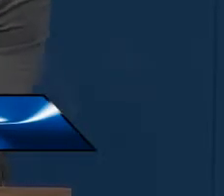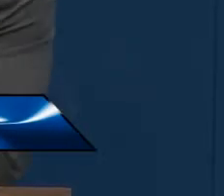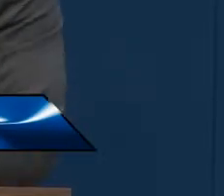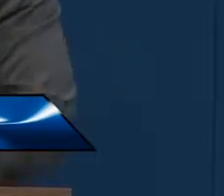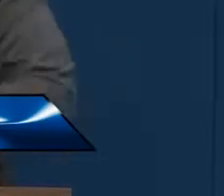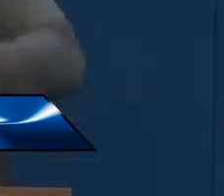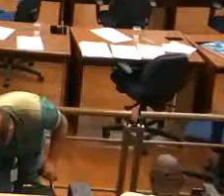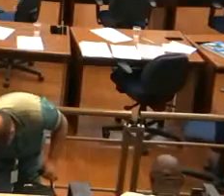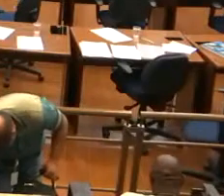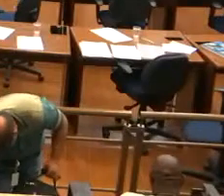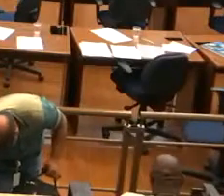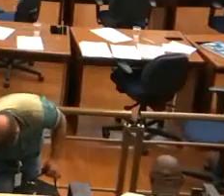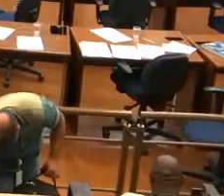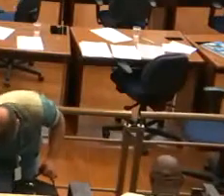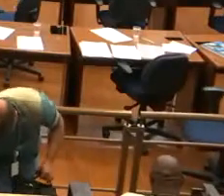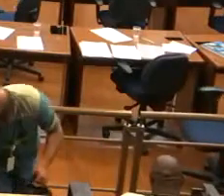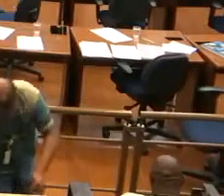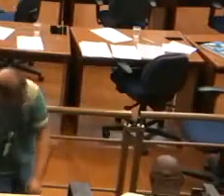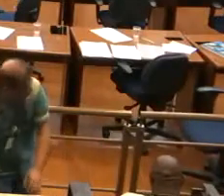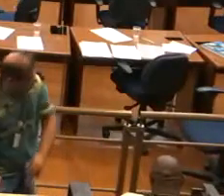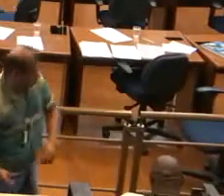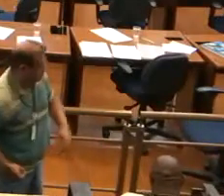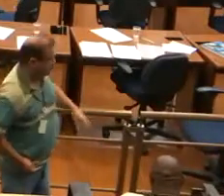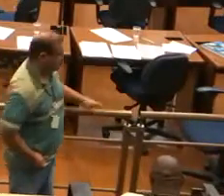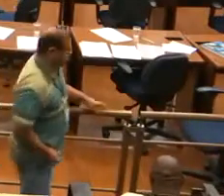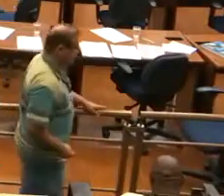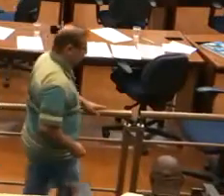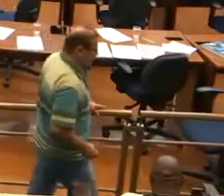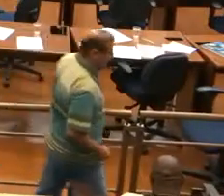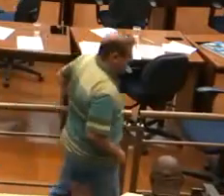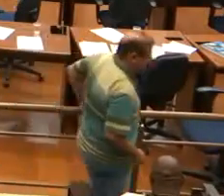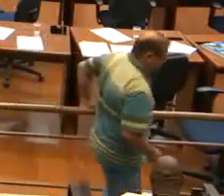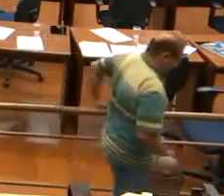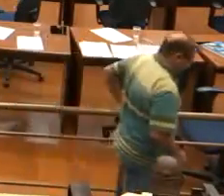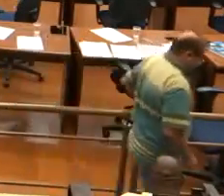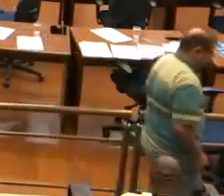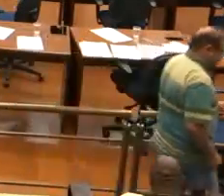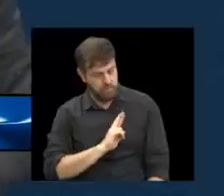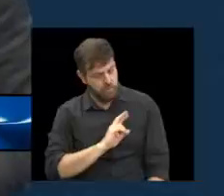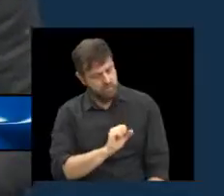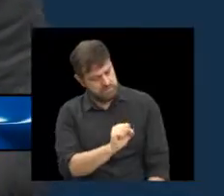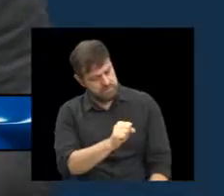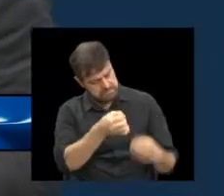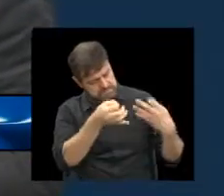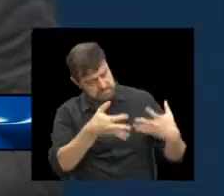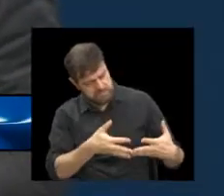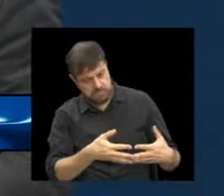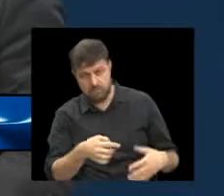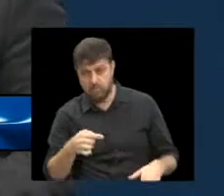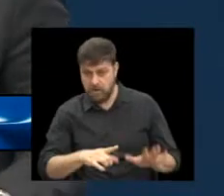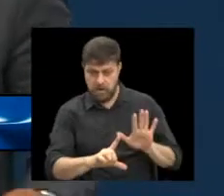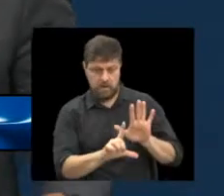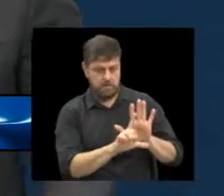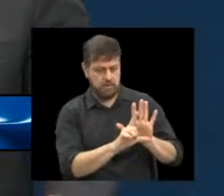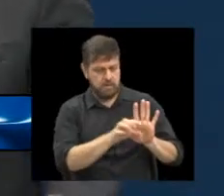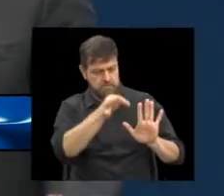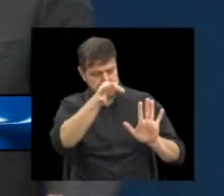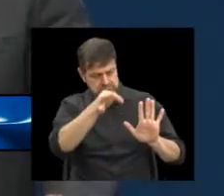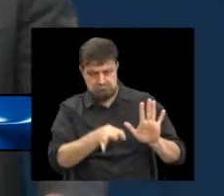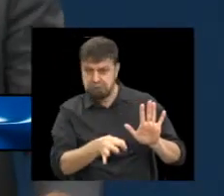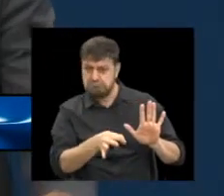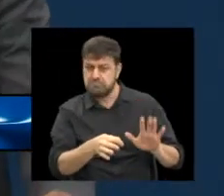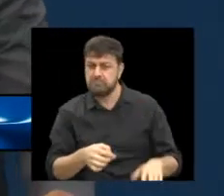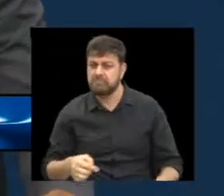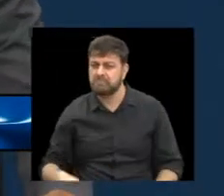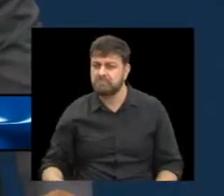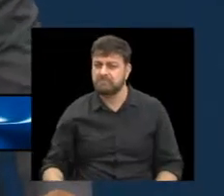está equilibrado e que as maiores verbas vão para a saúde e a educação. É uma peça equilibrada.